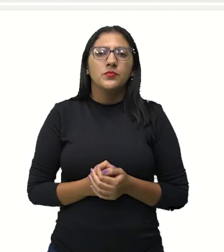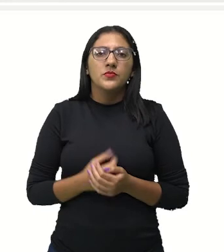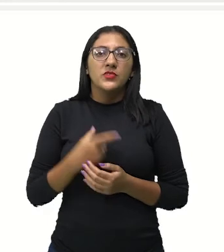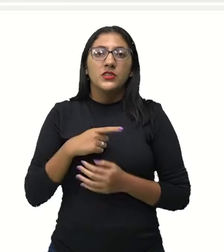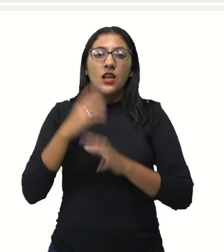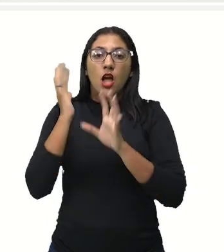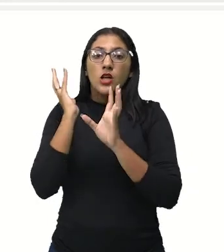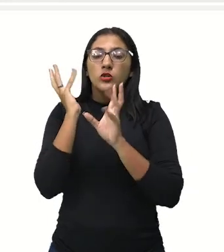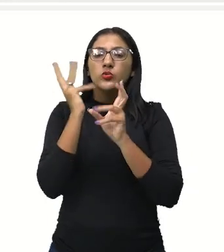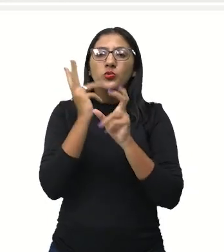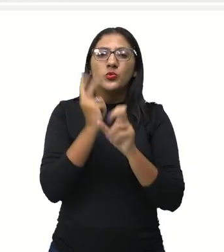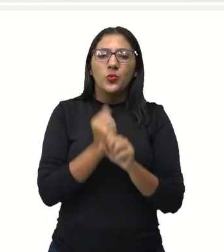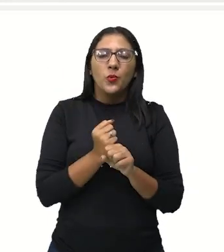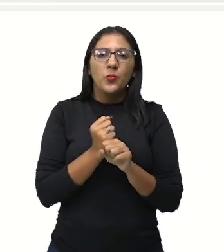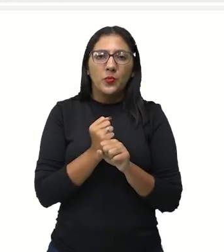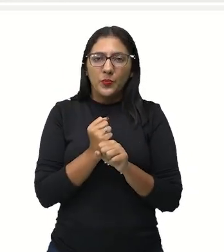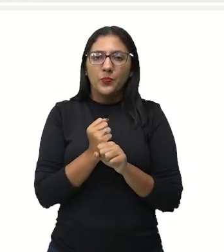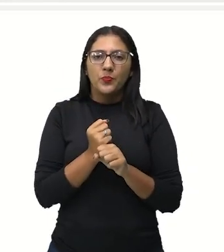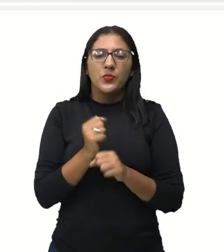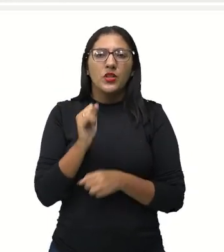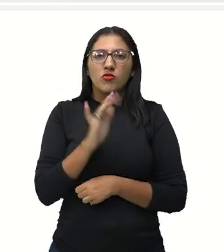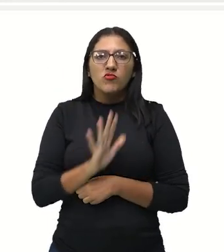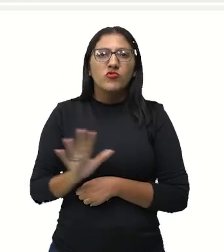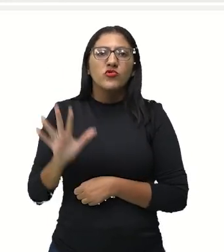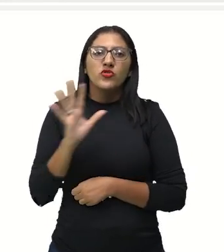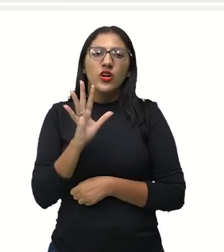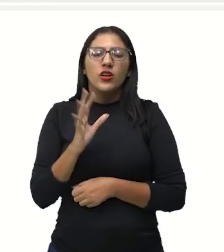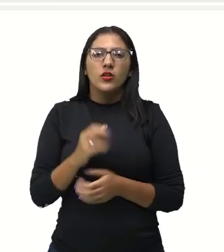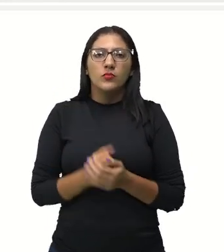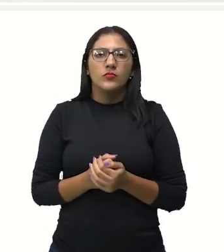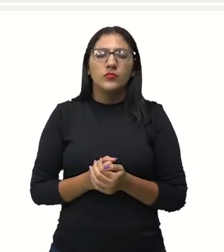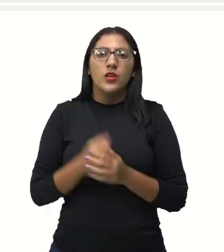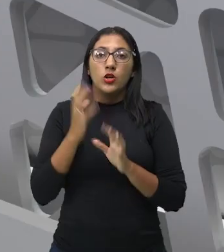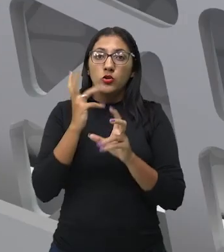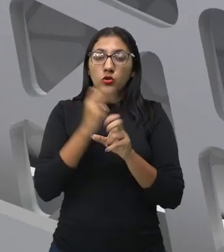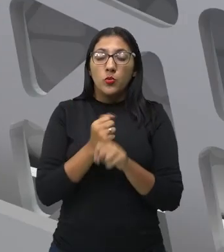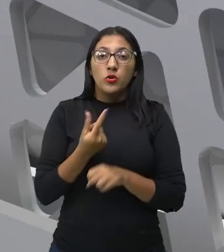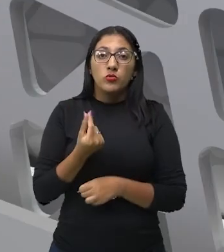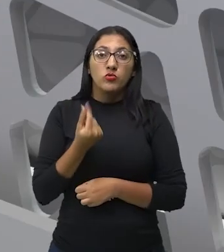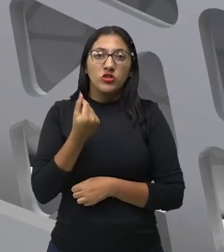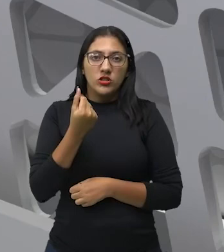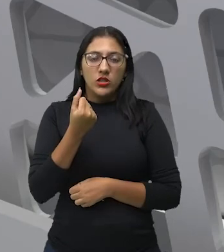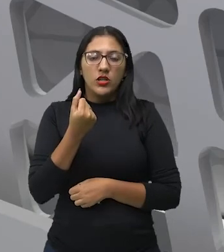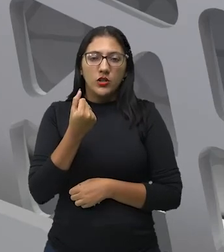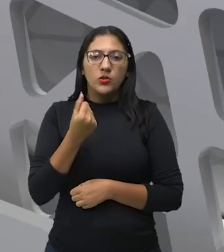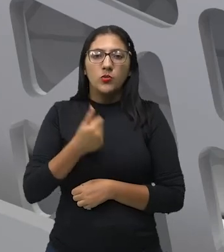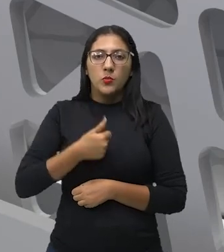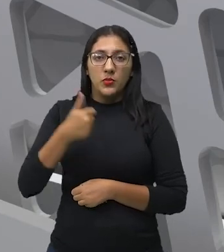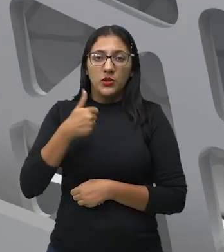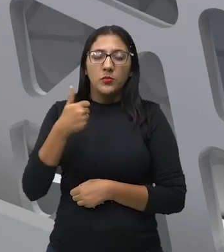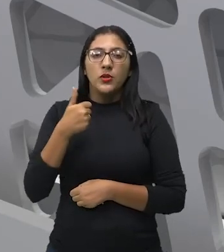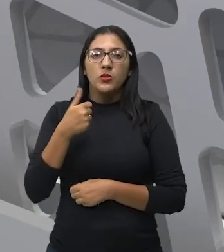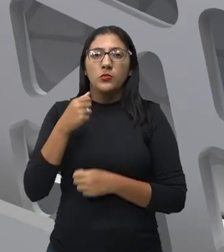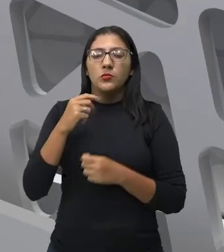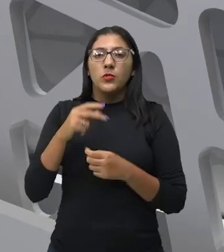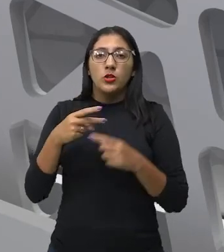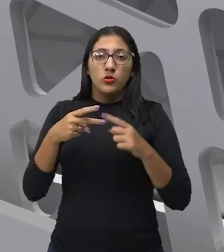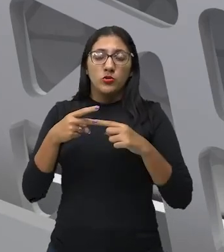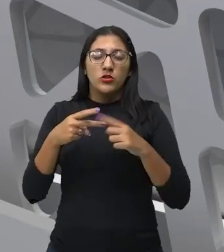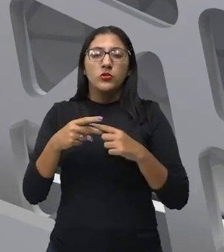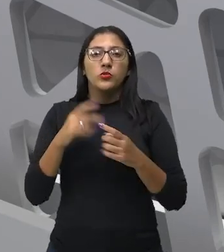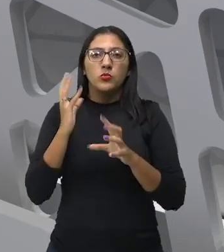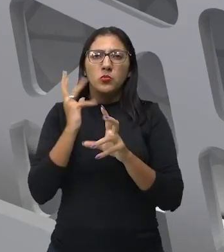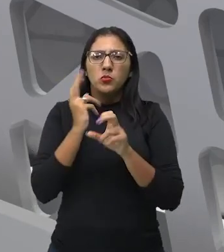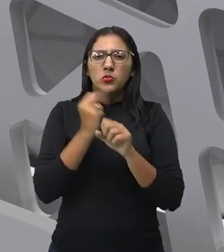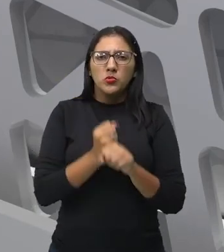a soma, pessoal. Montante é o tudo, é a soma do capital mais o juro, tá legal? E a gente vai fazer isso,